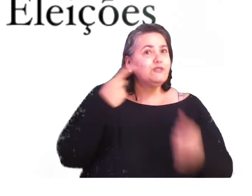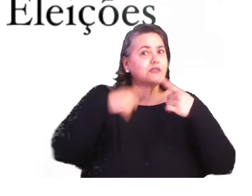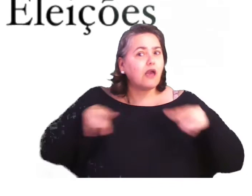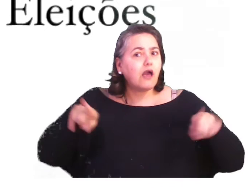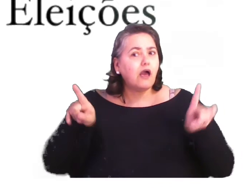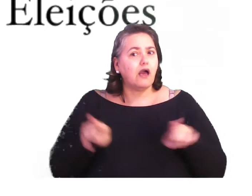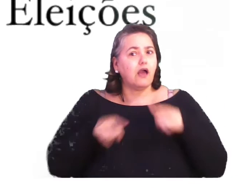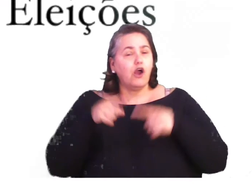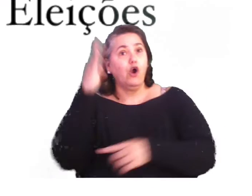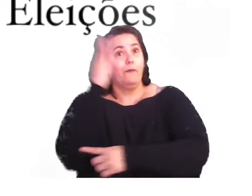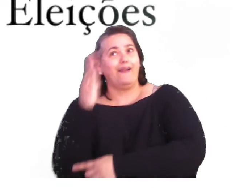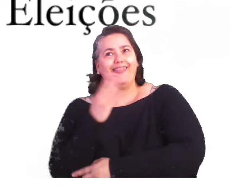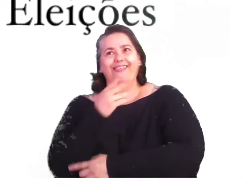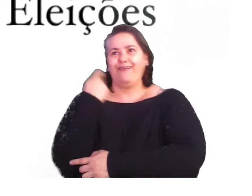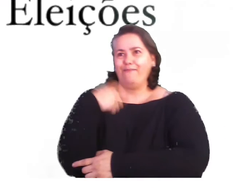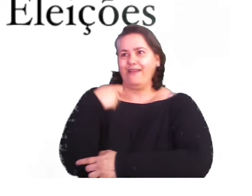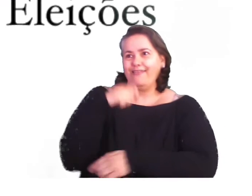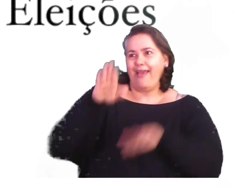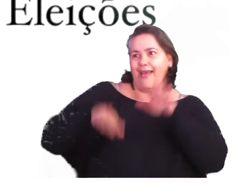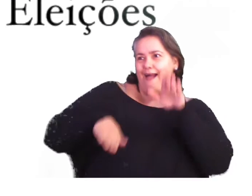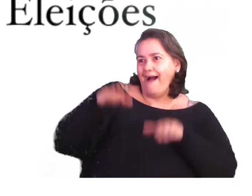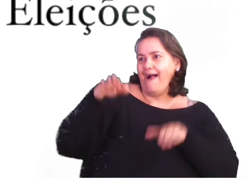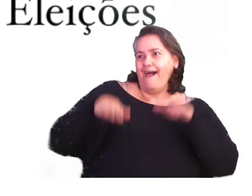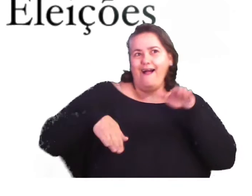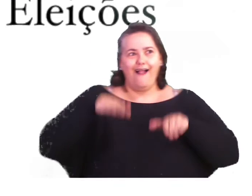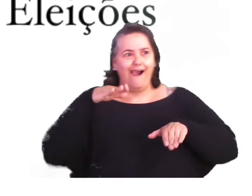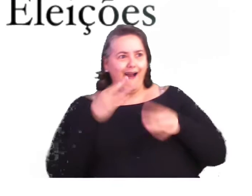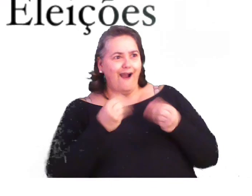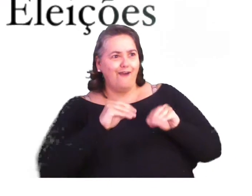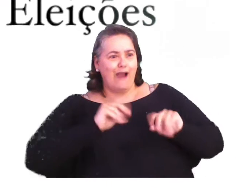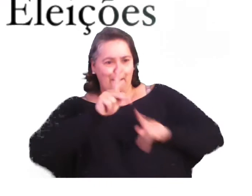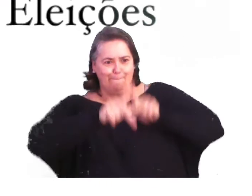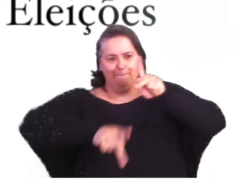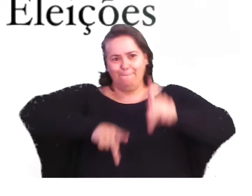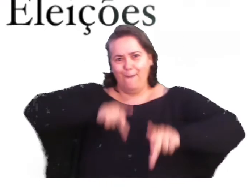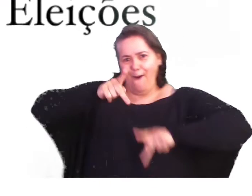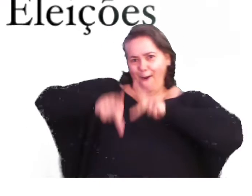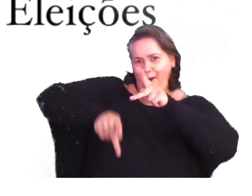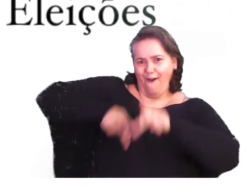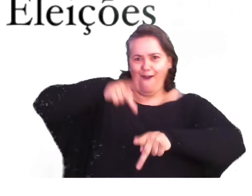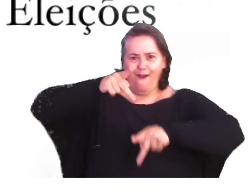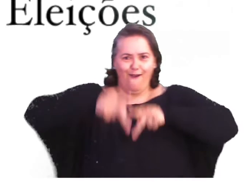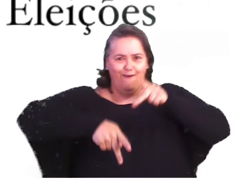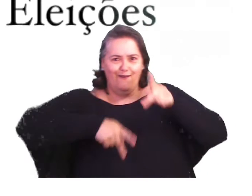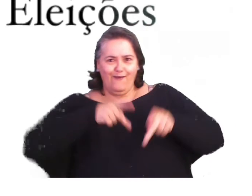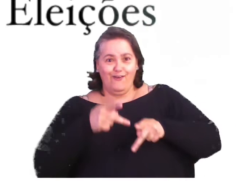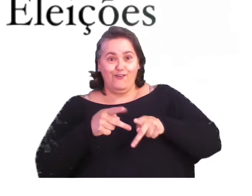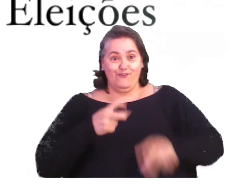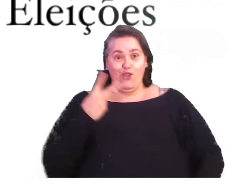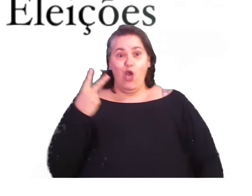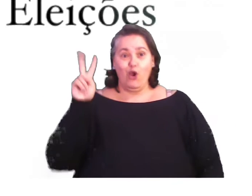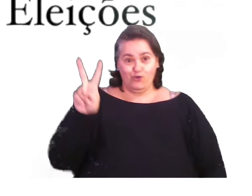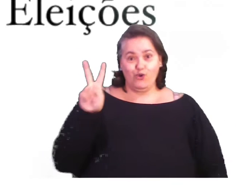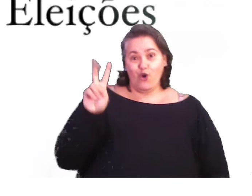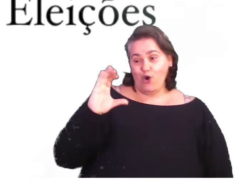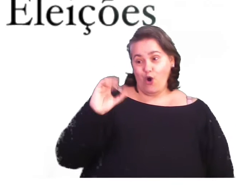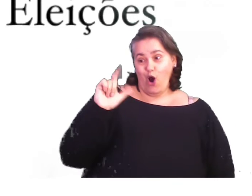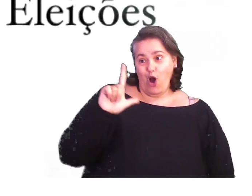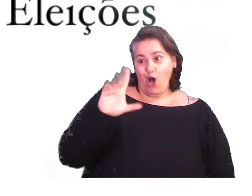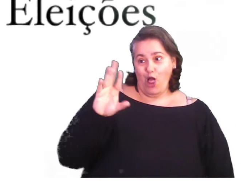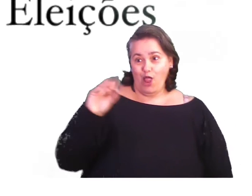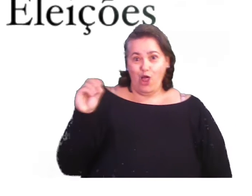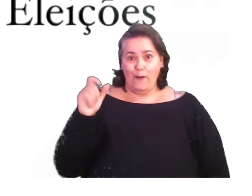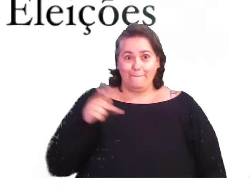Brasil precisa de gente que vive do lado do povo. O Brasil precisa